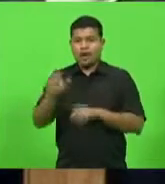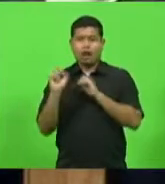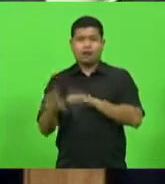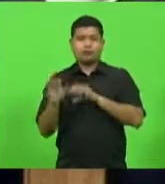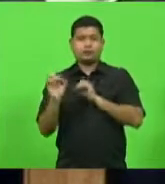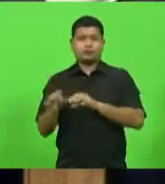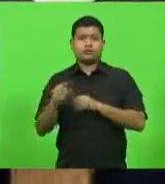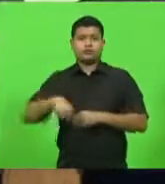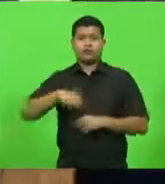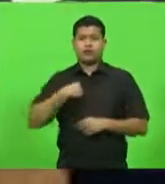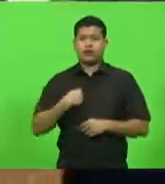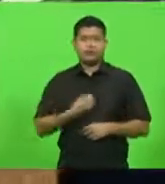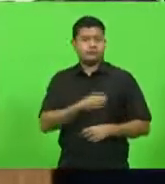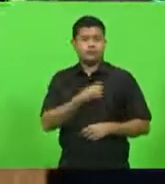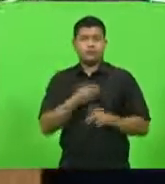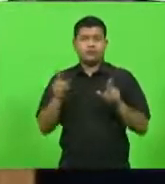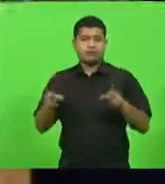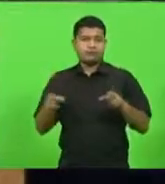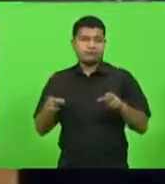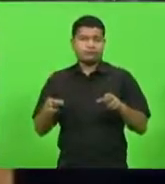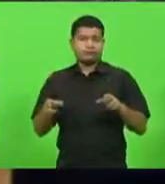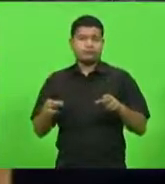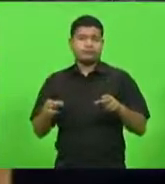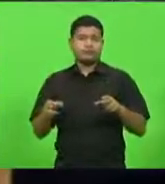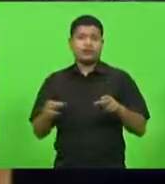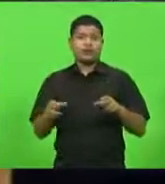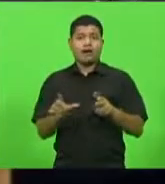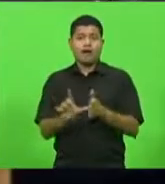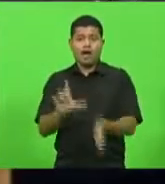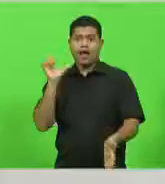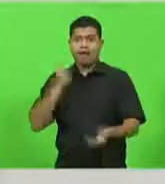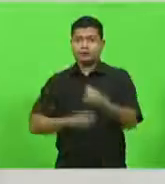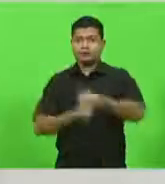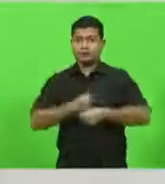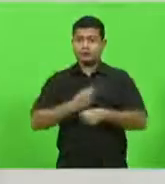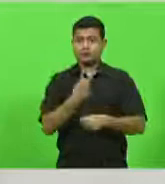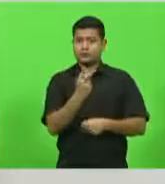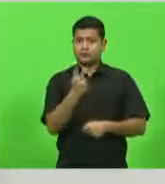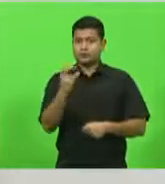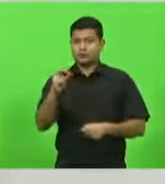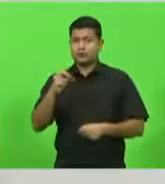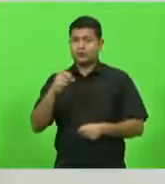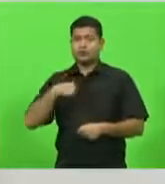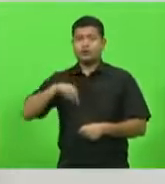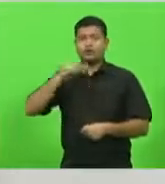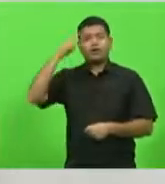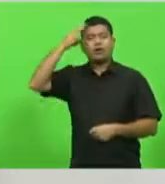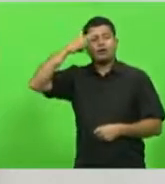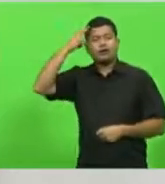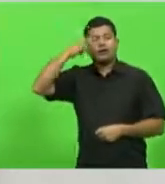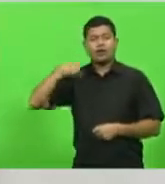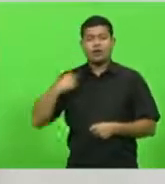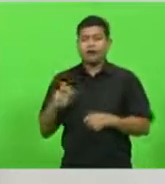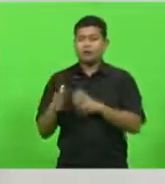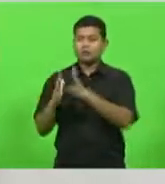algo semelhante. Antes de 2020, sonhávamos com um modelo mais inovador de educação, que